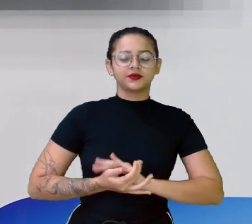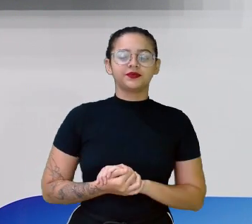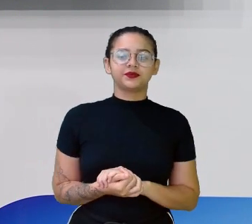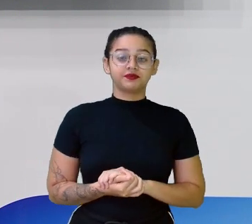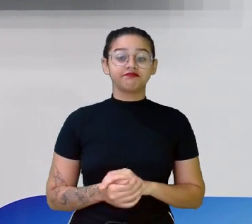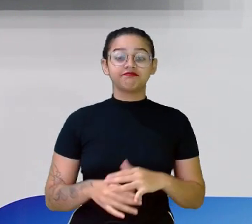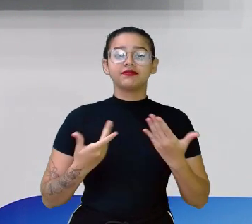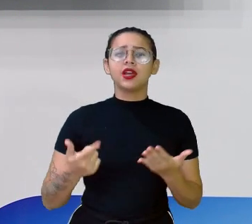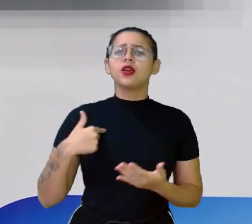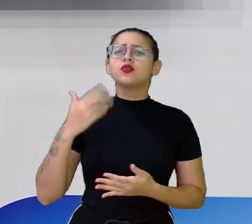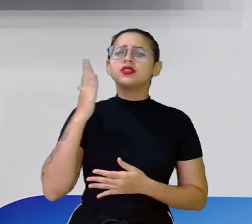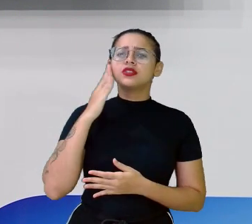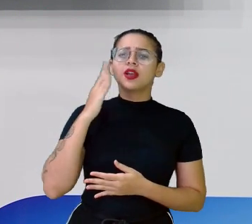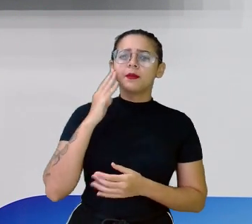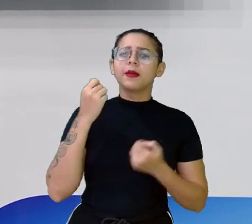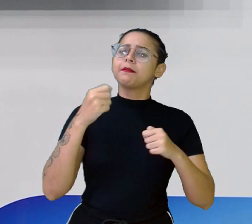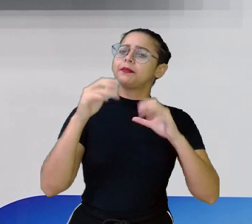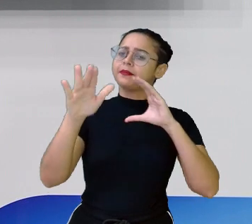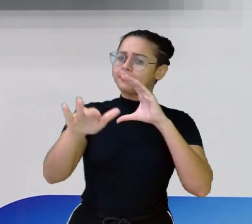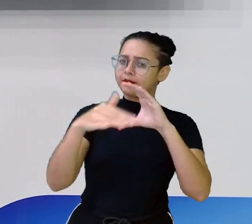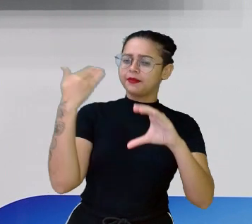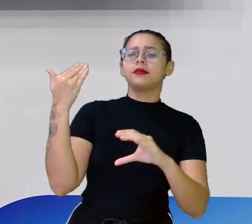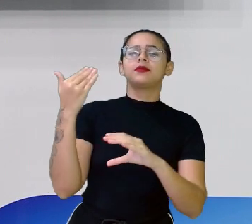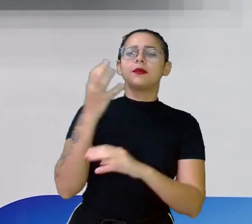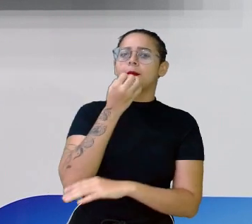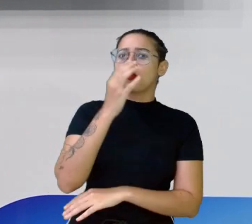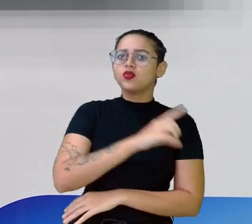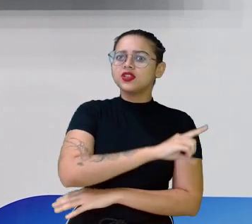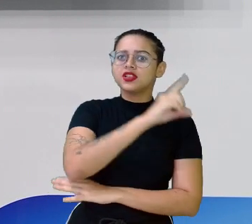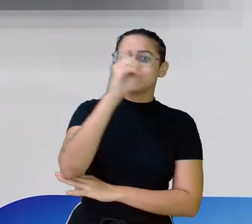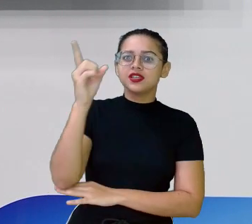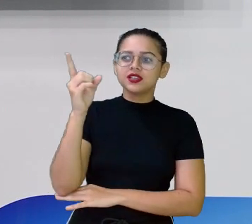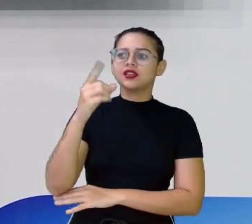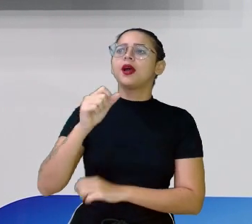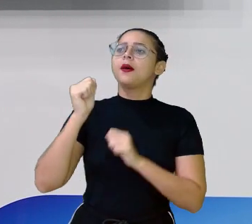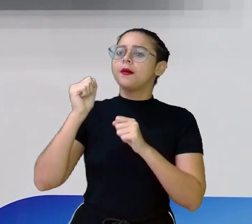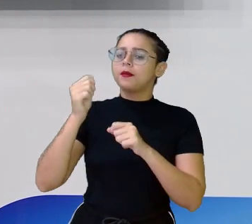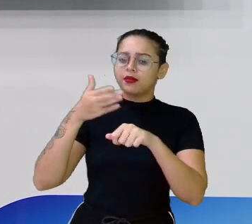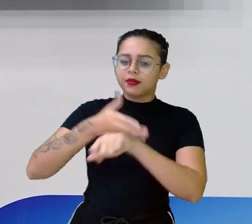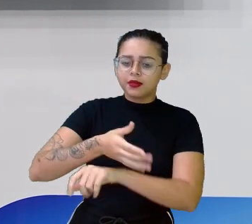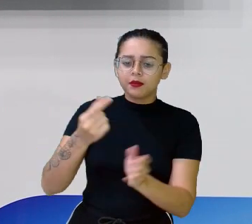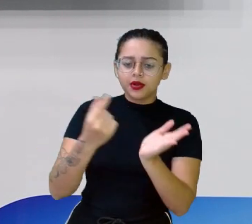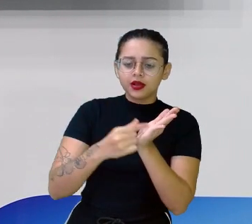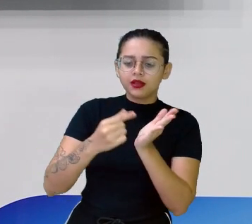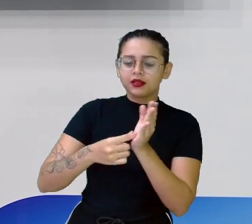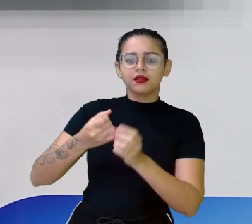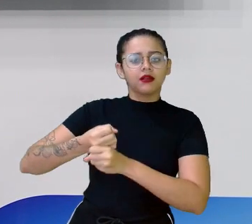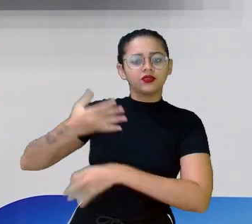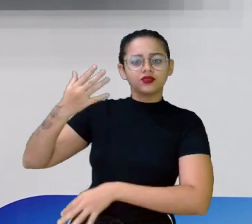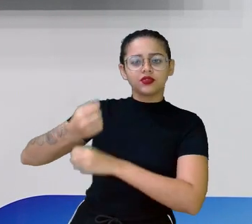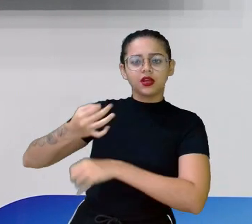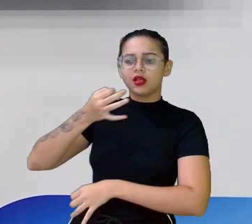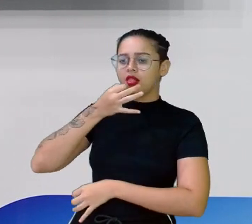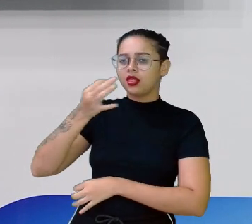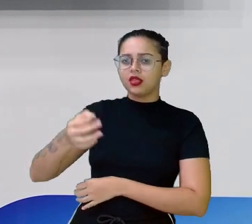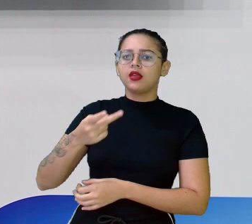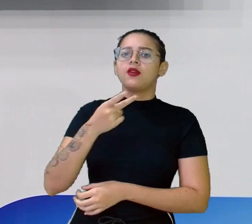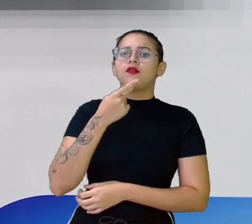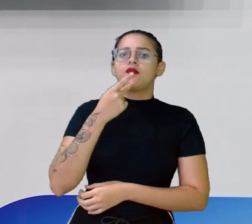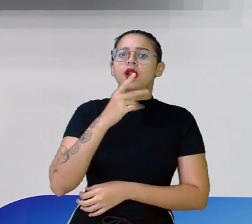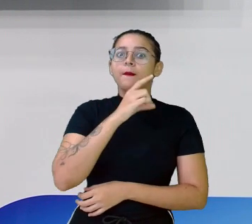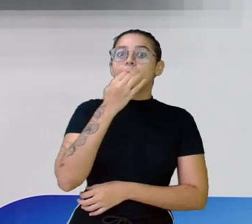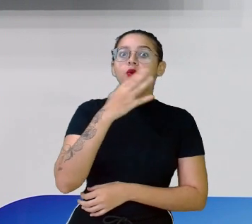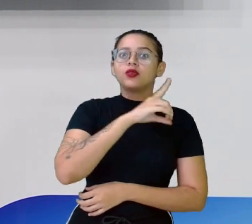está aí, manda o teu bom dia para mim. Isso mesmo, vai lá no chat do aplicativo, dá o teu bom dia, diz o nome da tua escola,